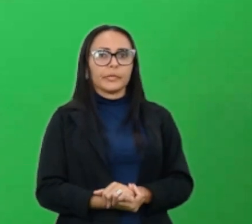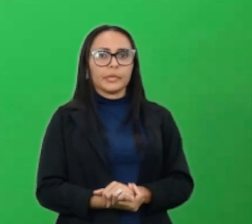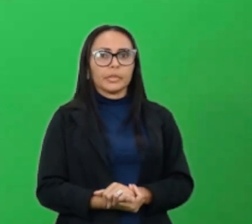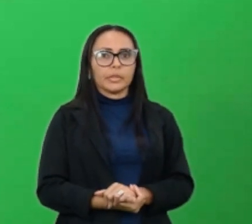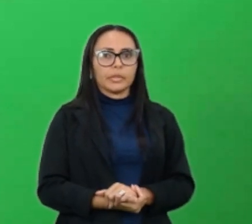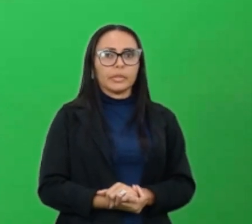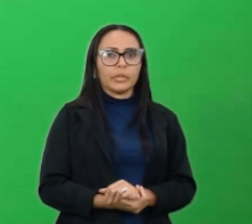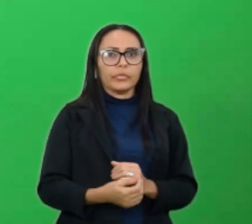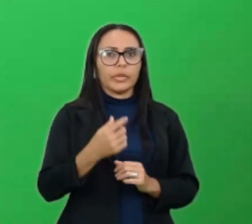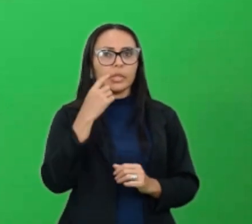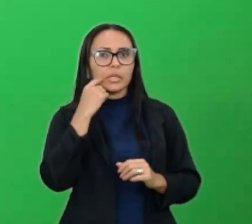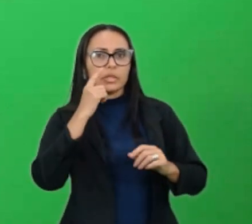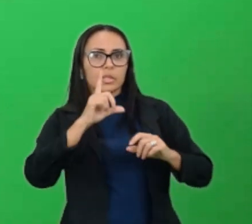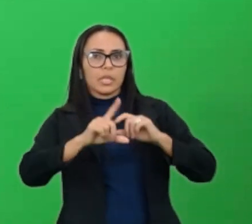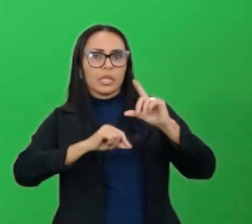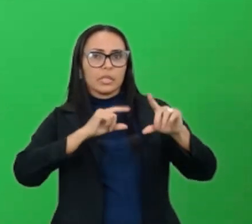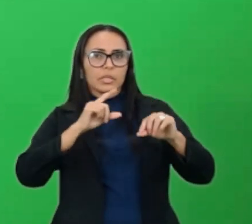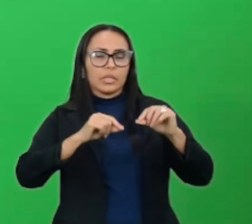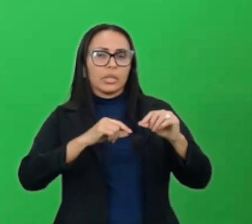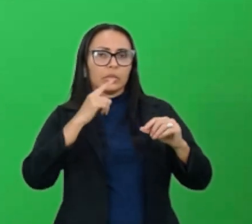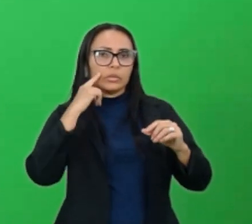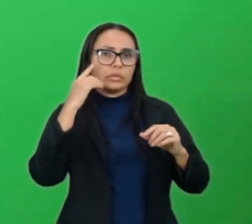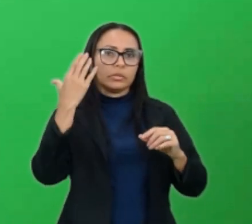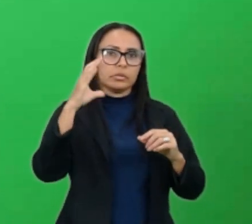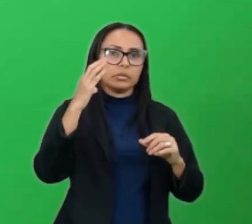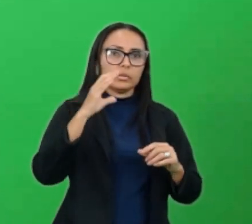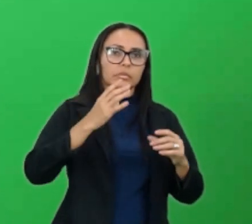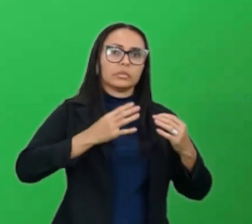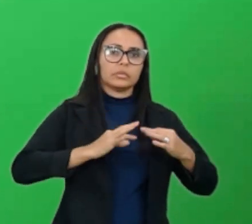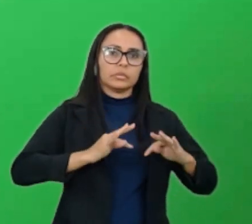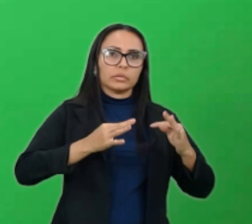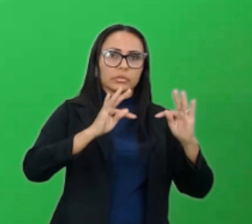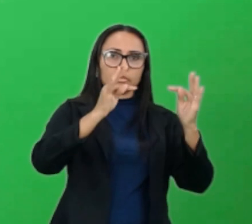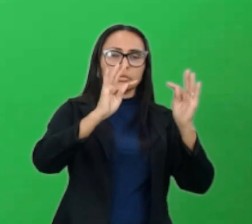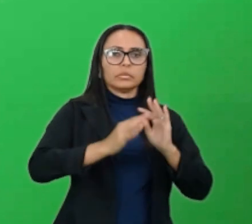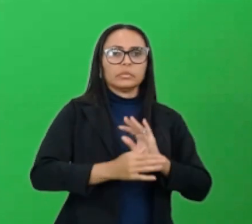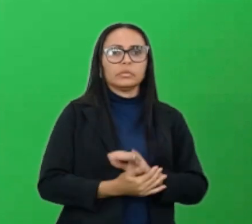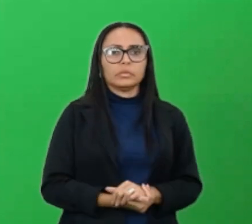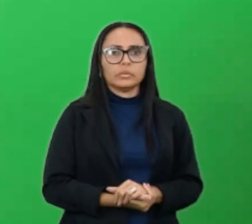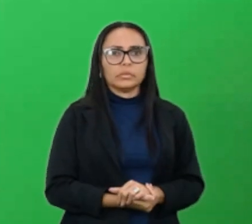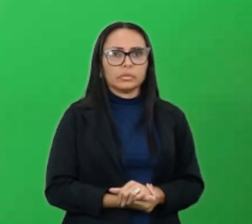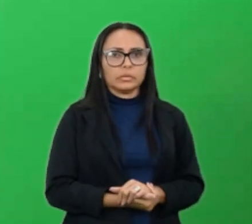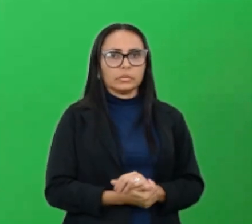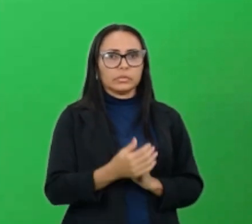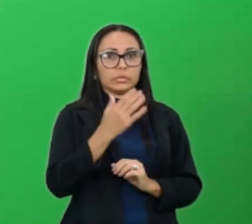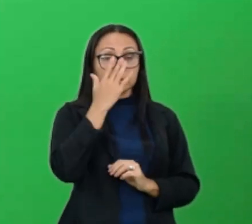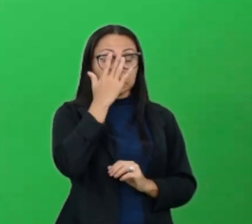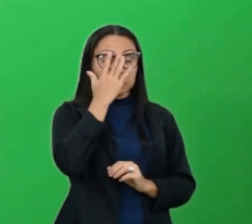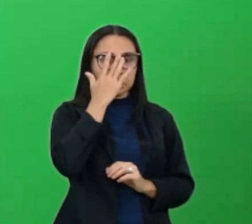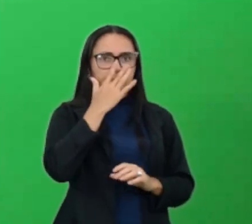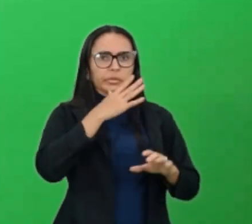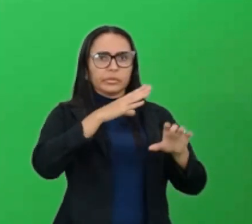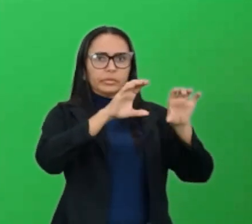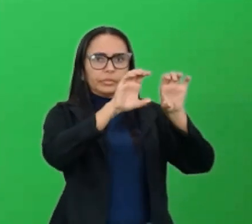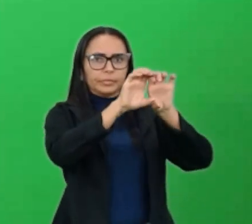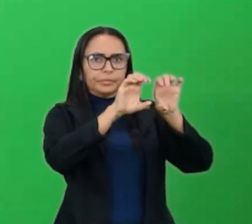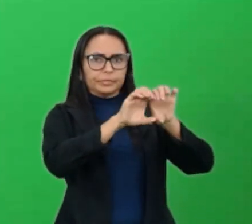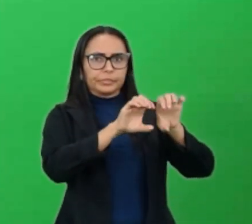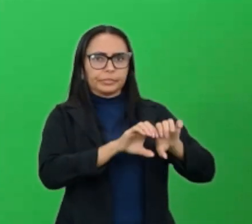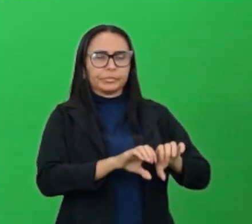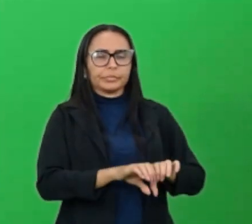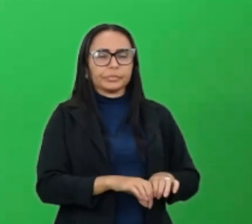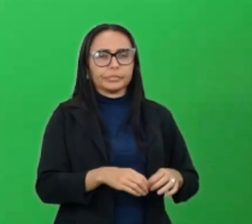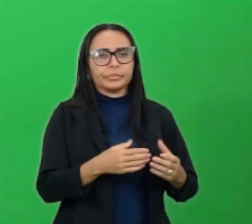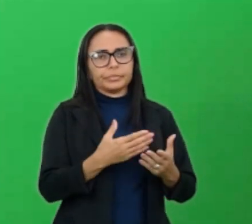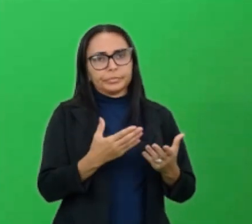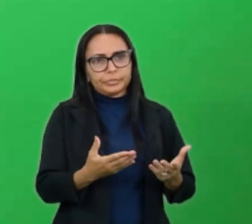indicadores de ciência, tecnologia e inovação, tá? Para conformar a estrutura do ICEI, incorporando as recomendações